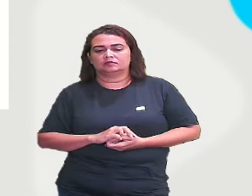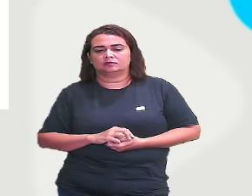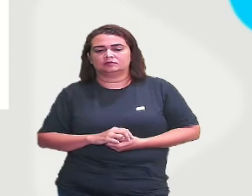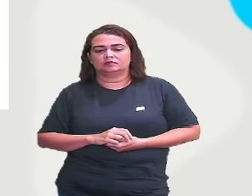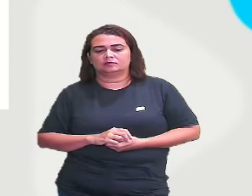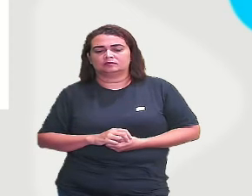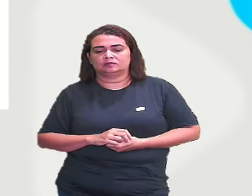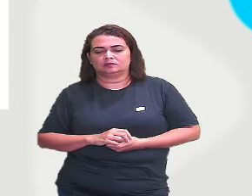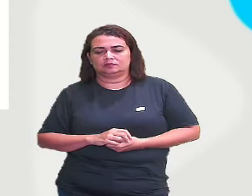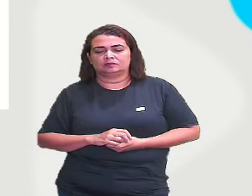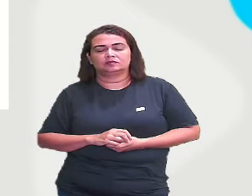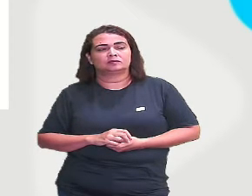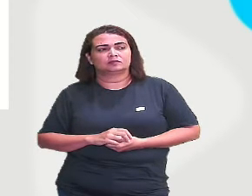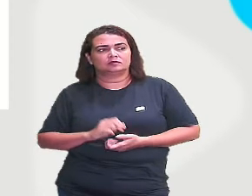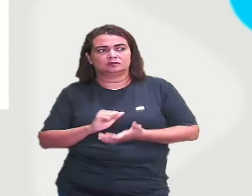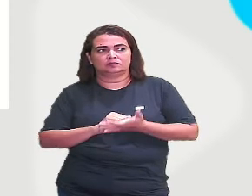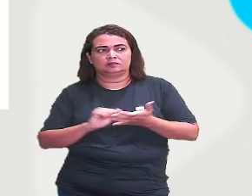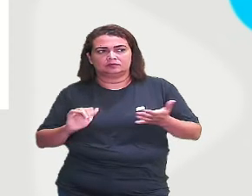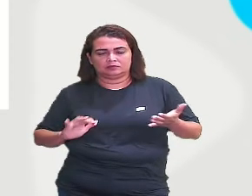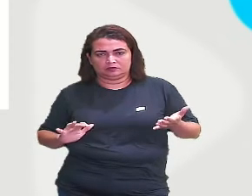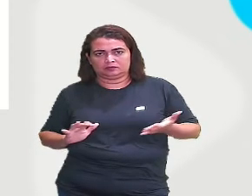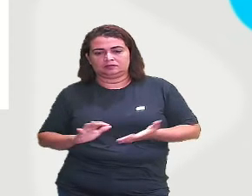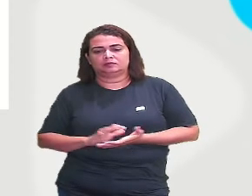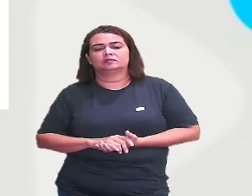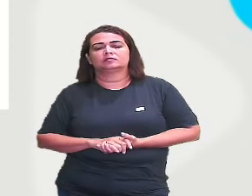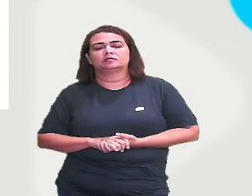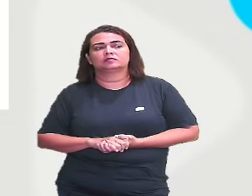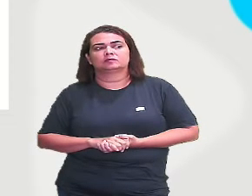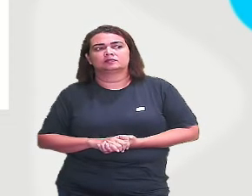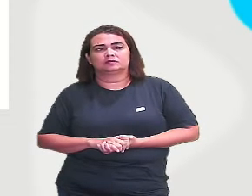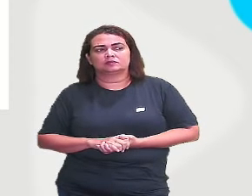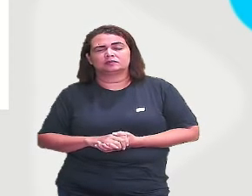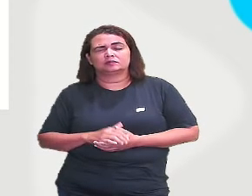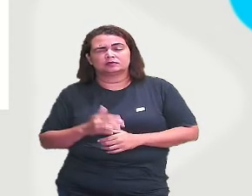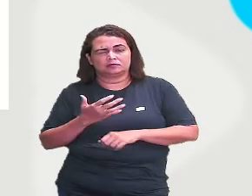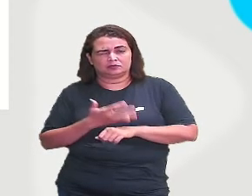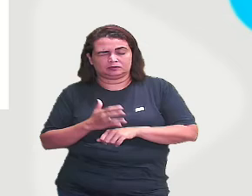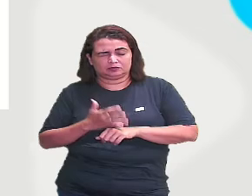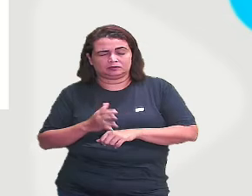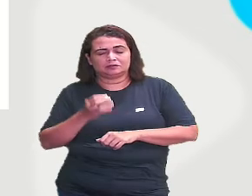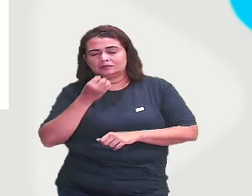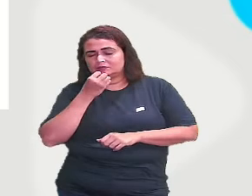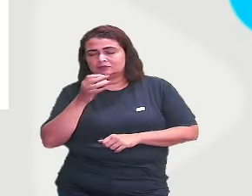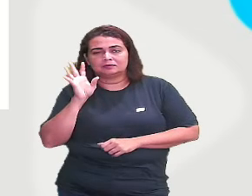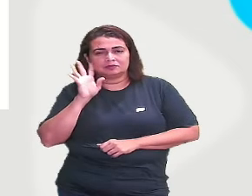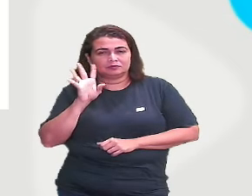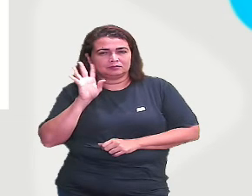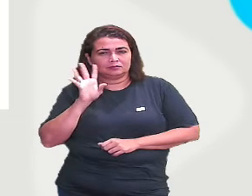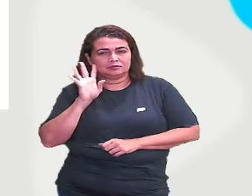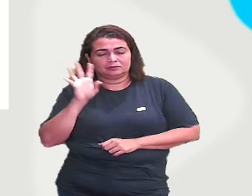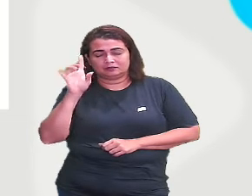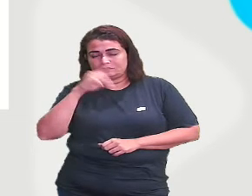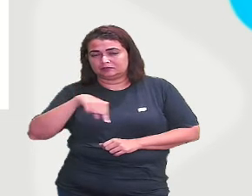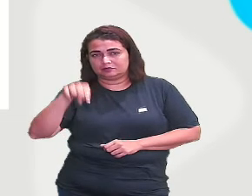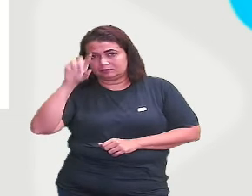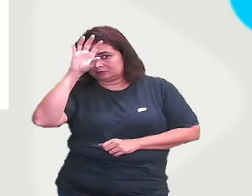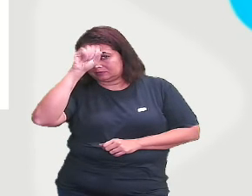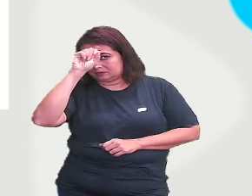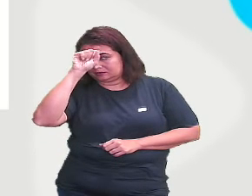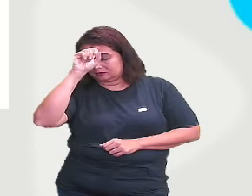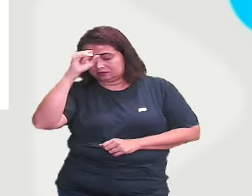ser bem parecida com essas tarefinhas que a gente fez. Foi um exercício bem legal, não foi? Para a gente aprender